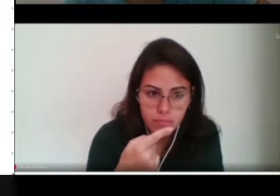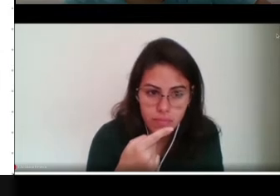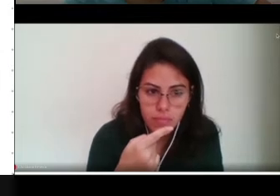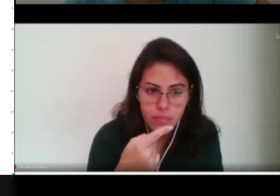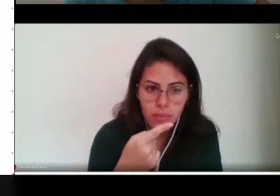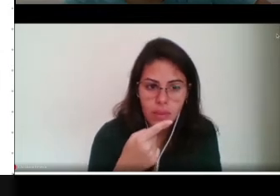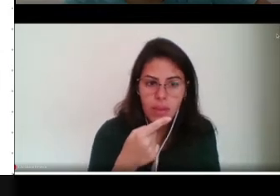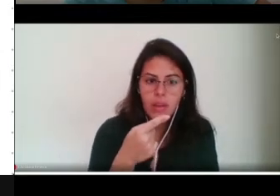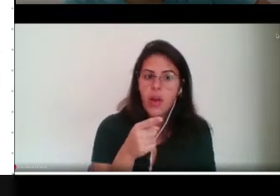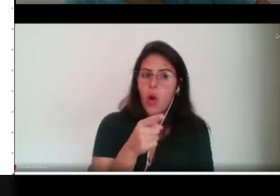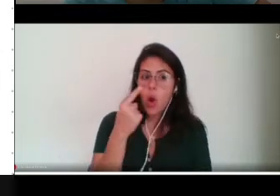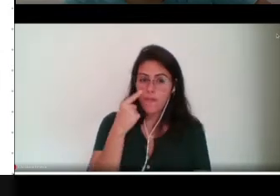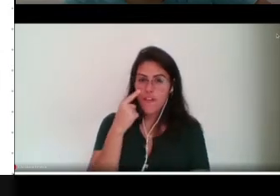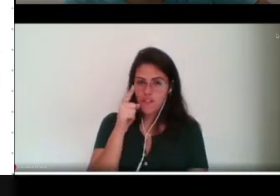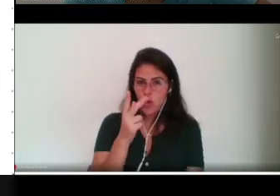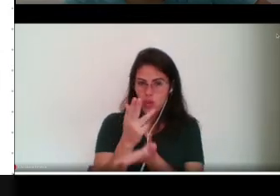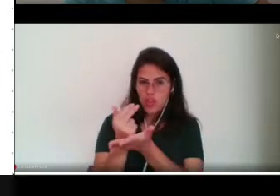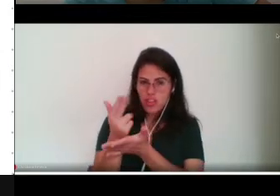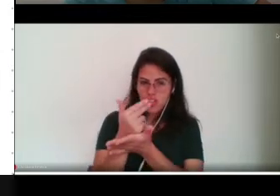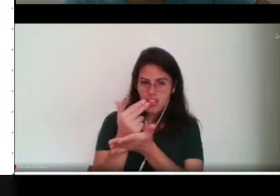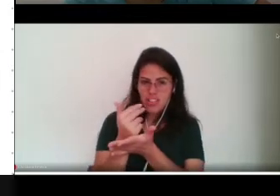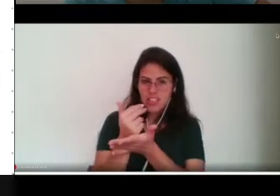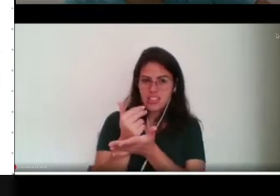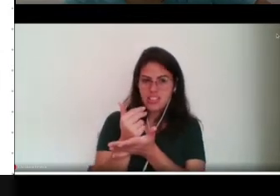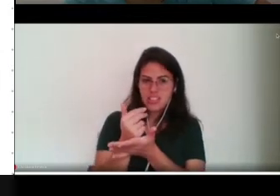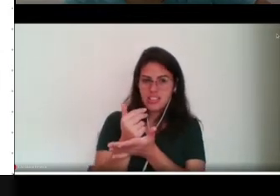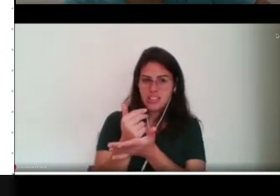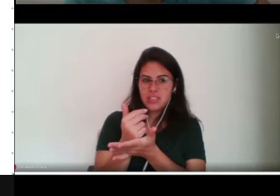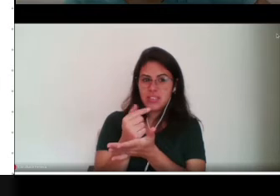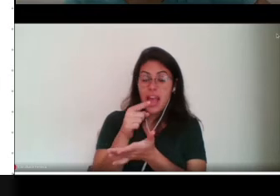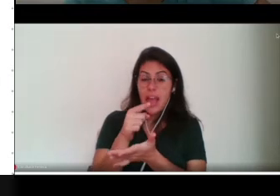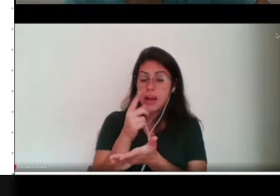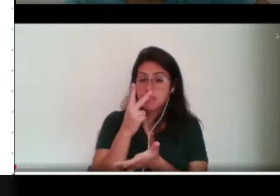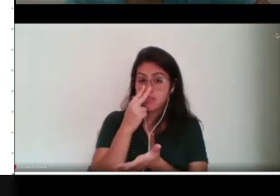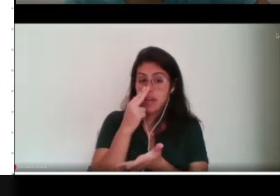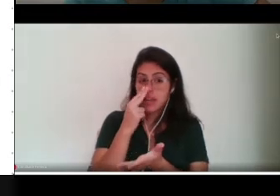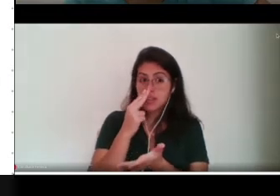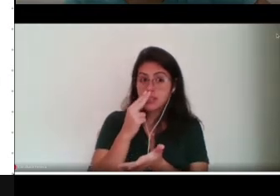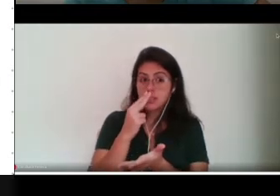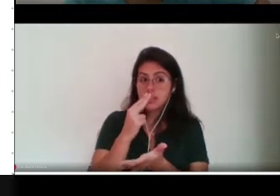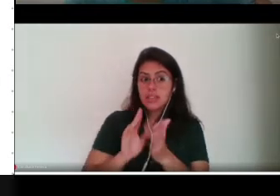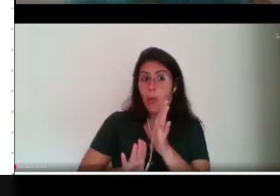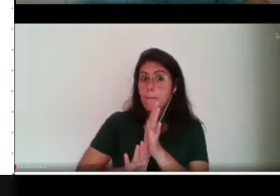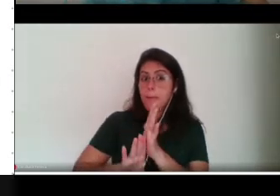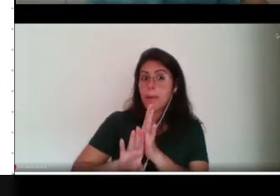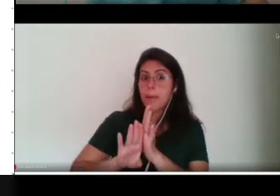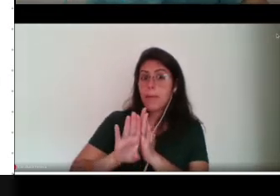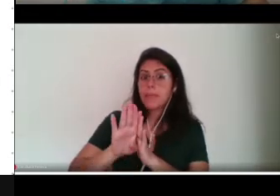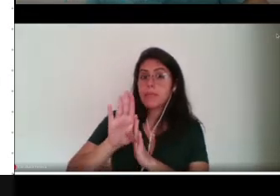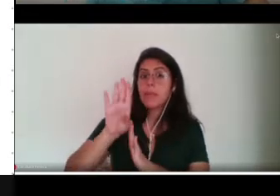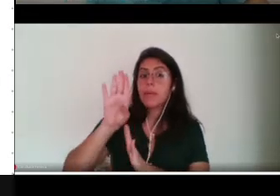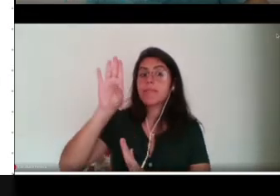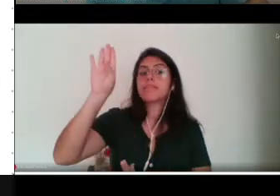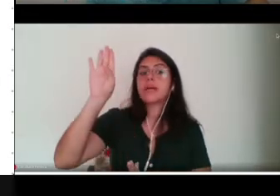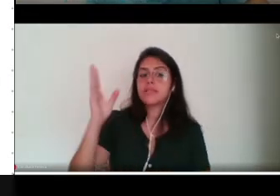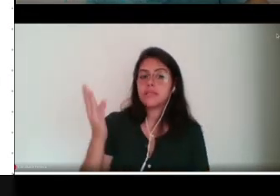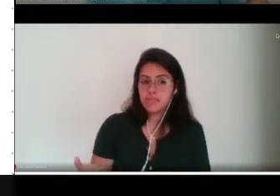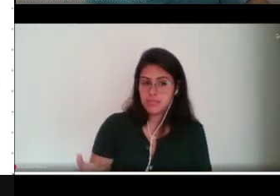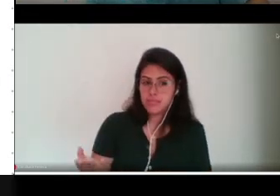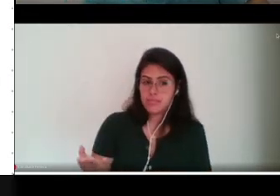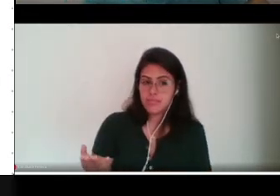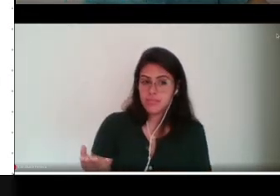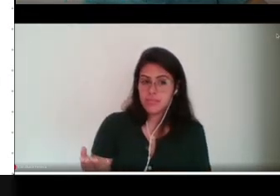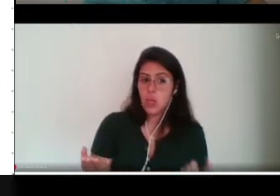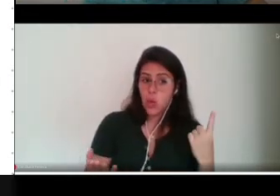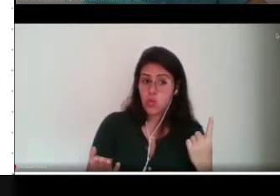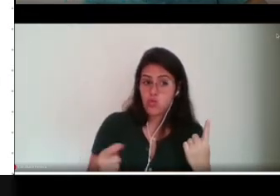aumentando nesse intervalo aqui, certo? Por exemplo, de 1 até 3 segundos. Então, como a inclinação está